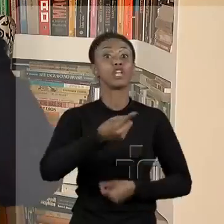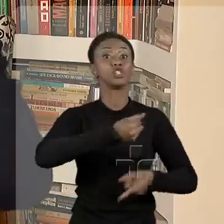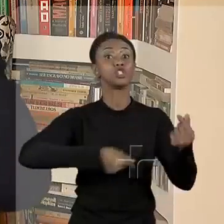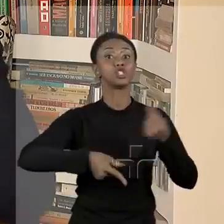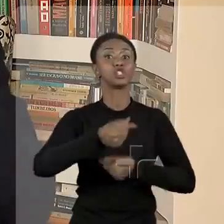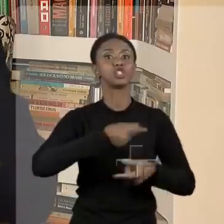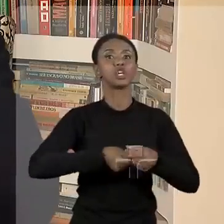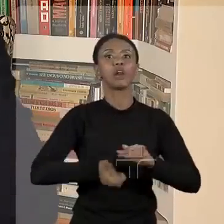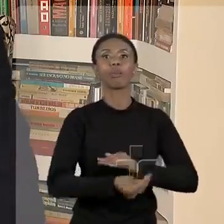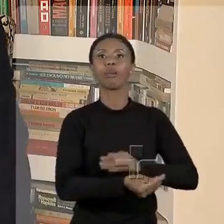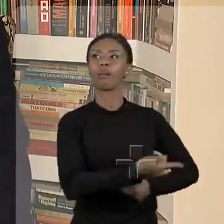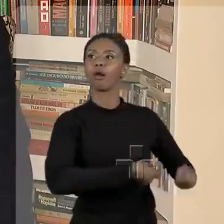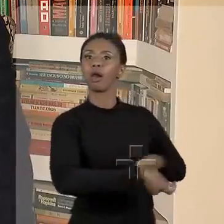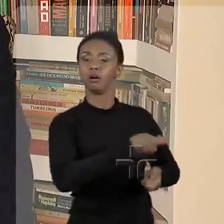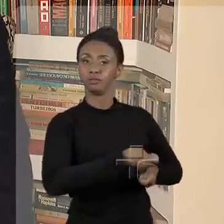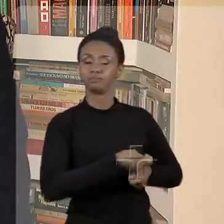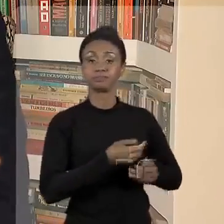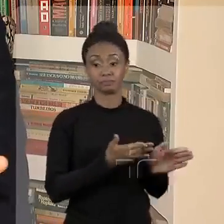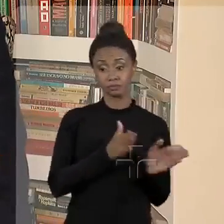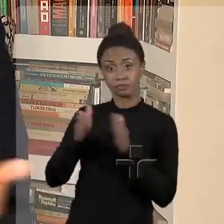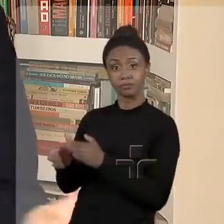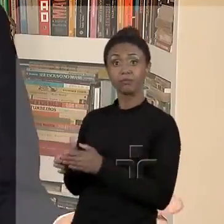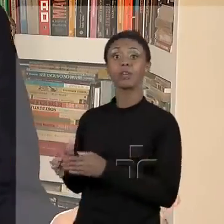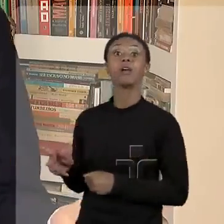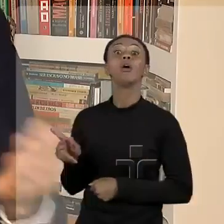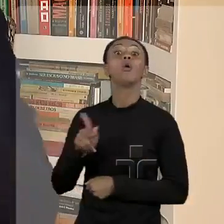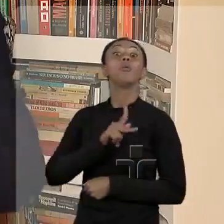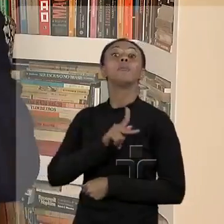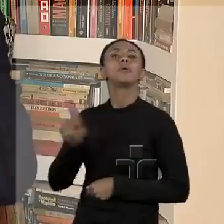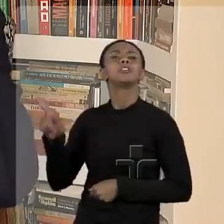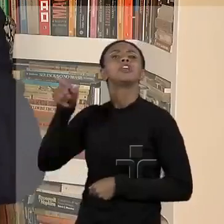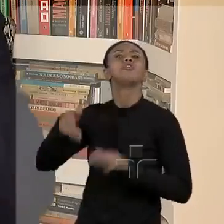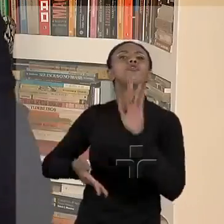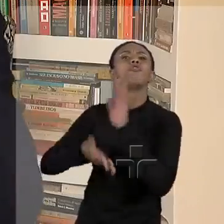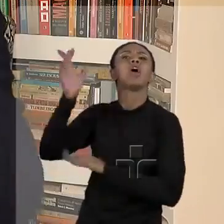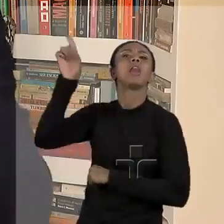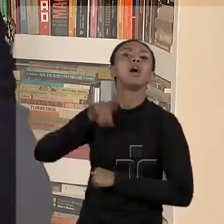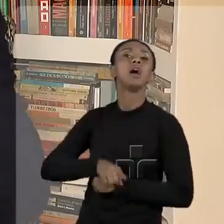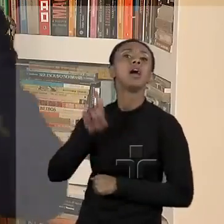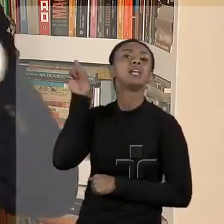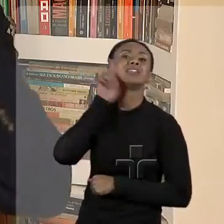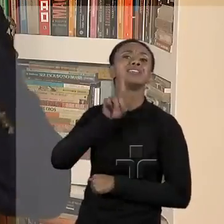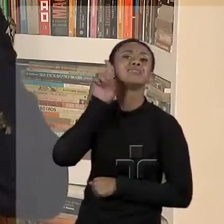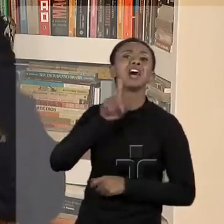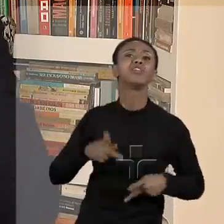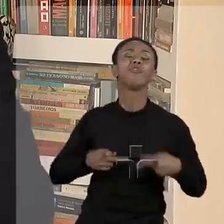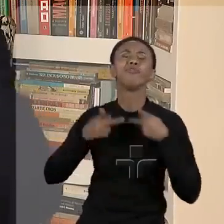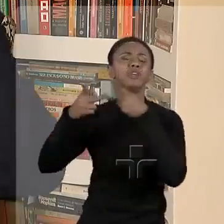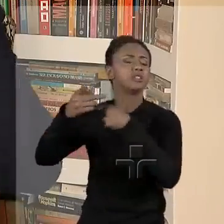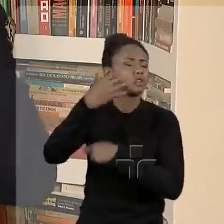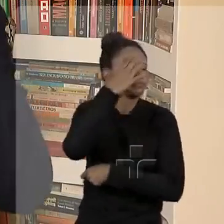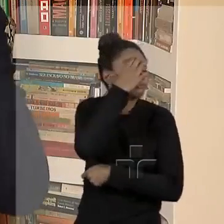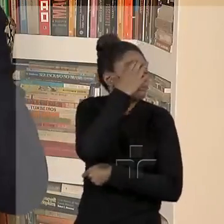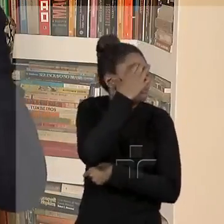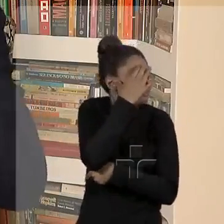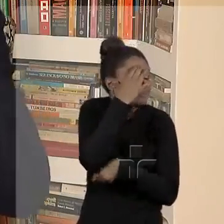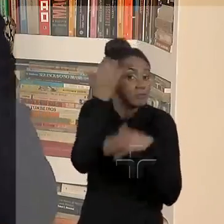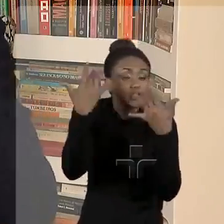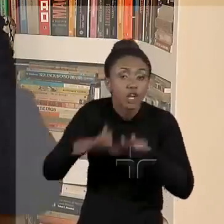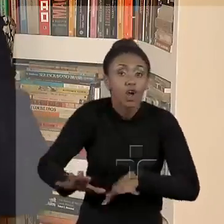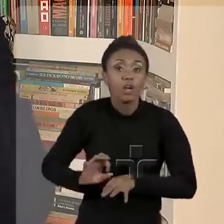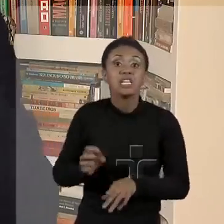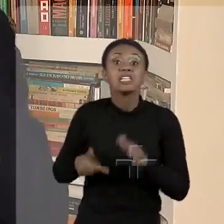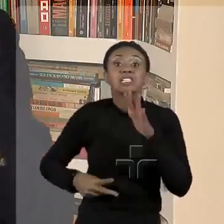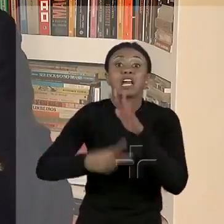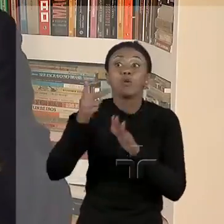dinheiro. Por outro lado, o presidente foi aos Estados Unidos, foi a Dallas. Fazer o quê? Visita desastrosa, desastrosa. A segunda visita aos Estados